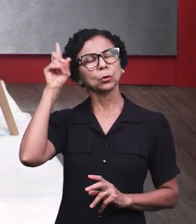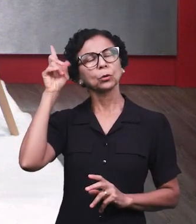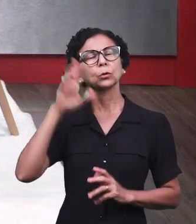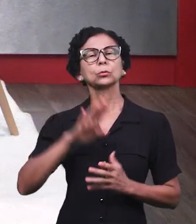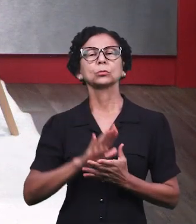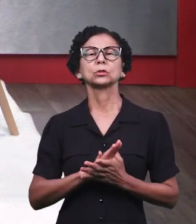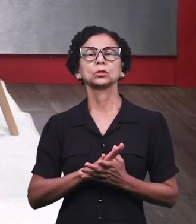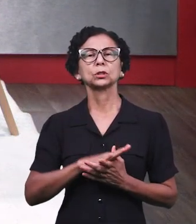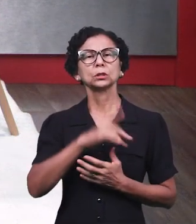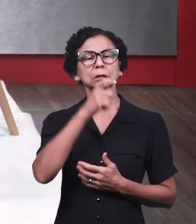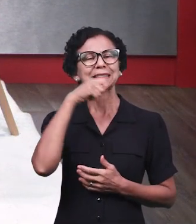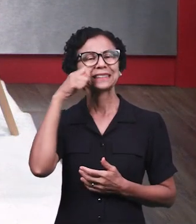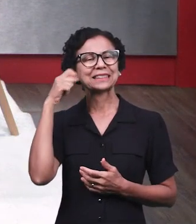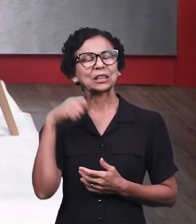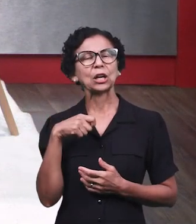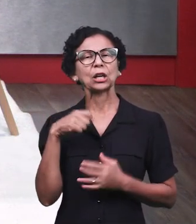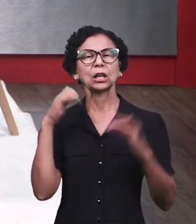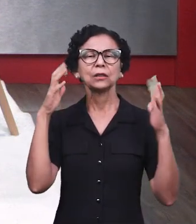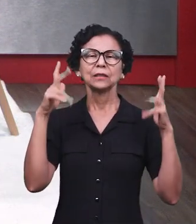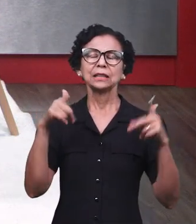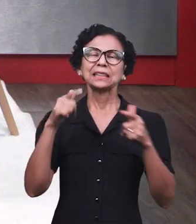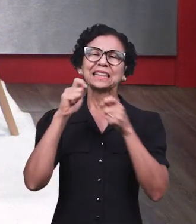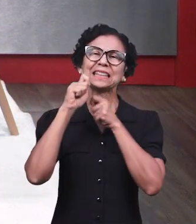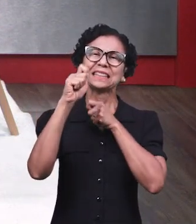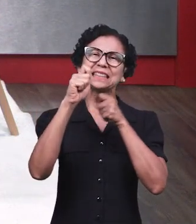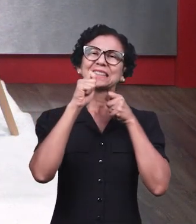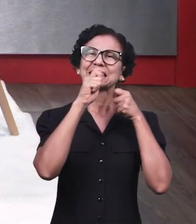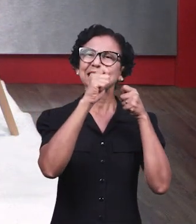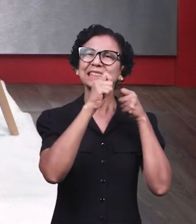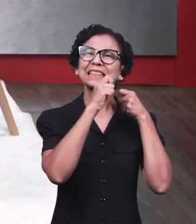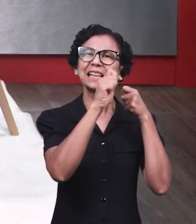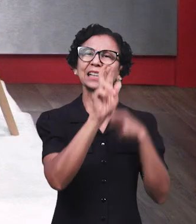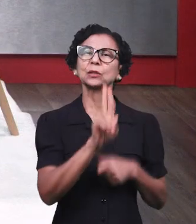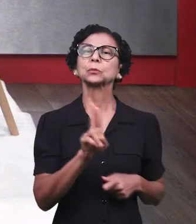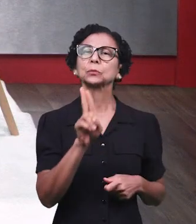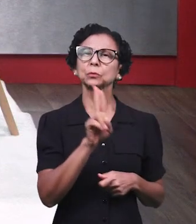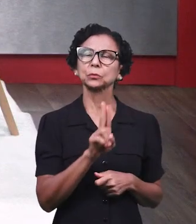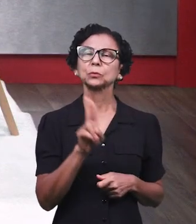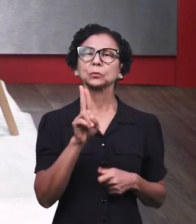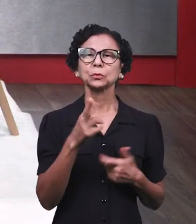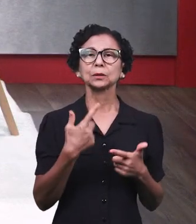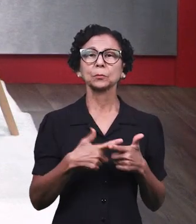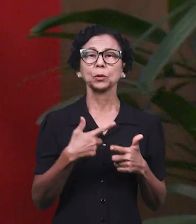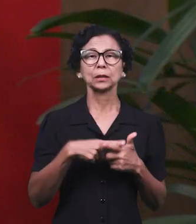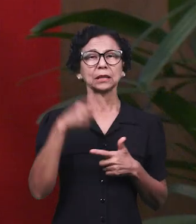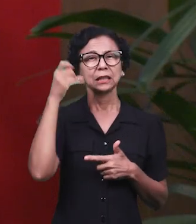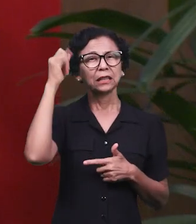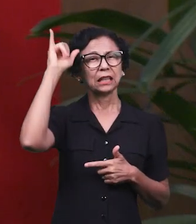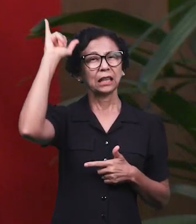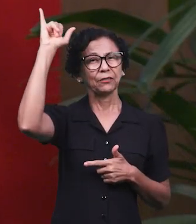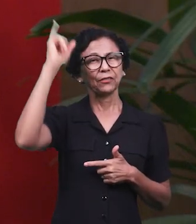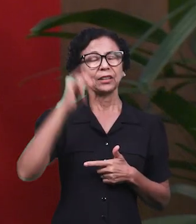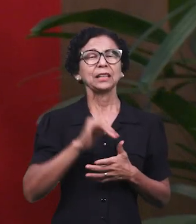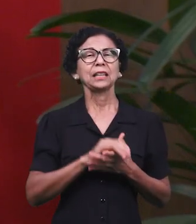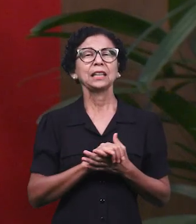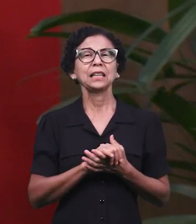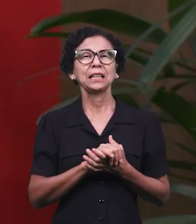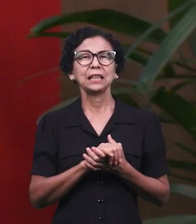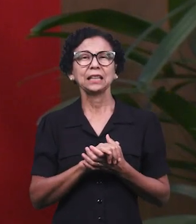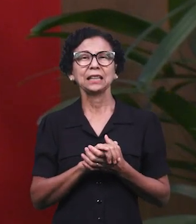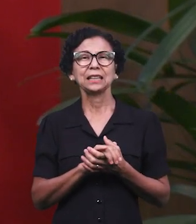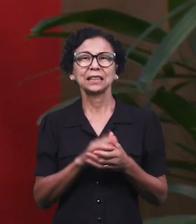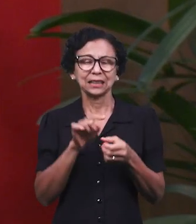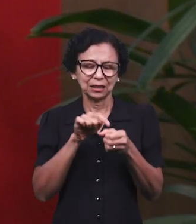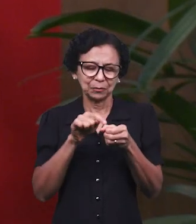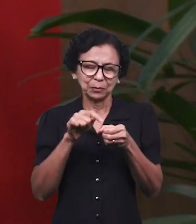casa, faz a parte de higienização, usa o fio dental, que evita, né, todo aquele transtorno de cárie.